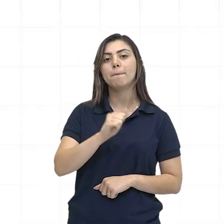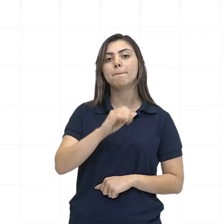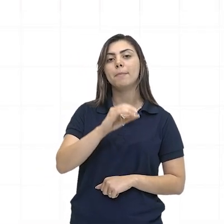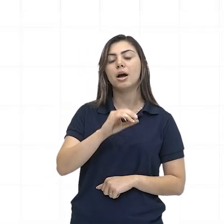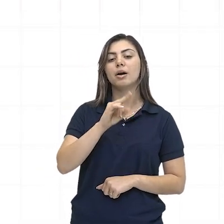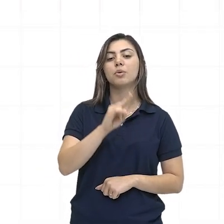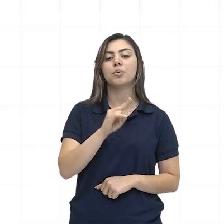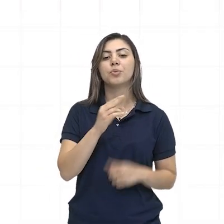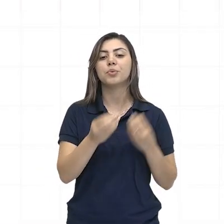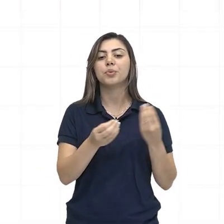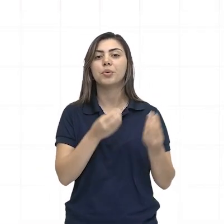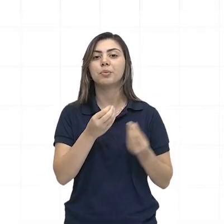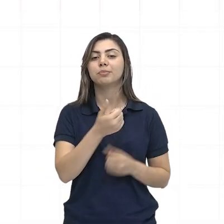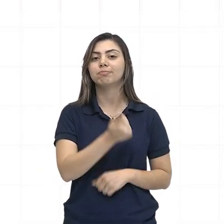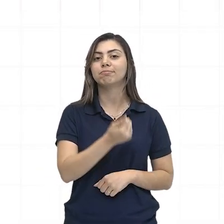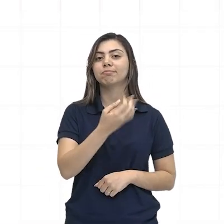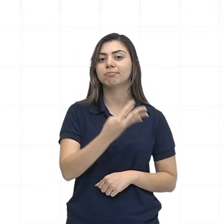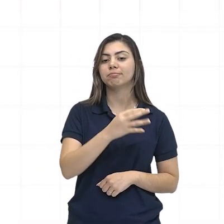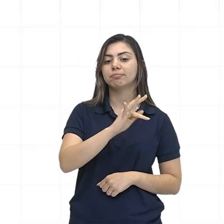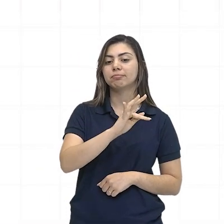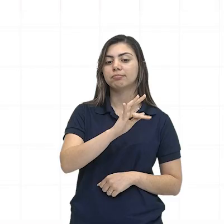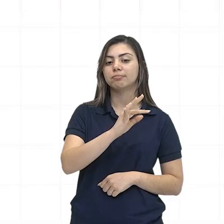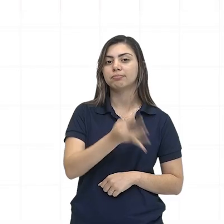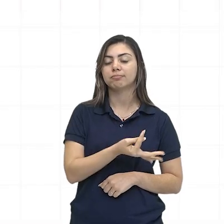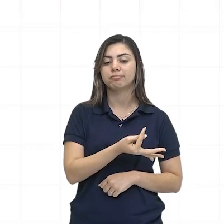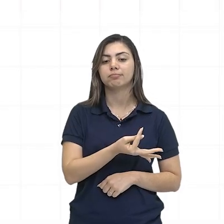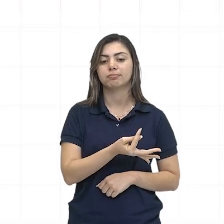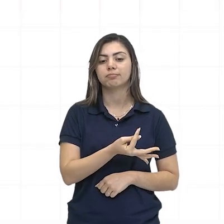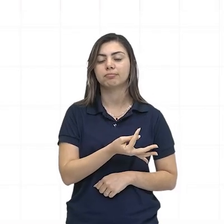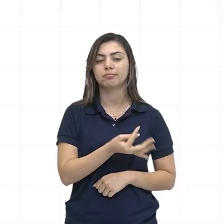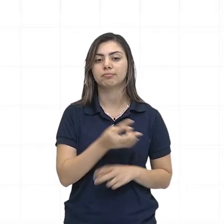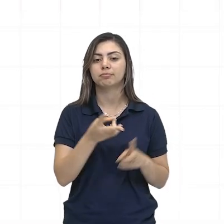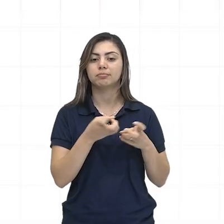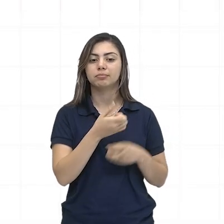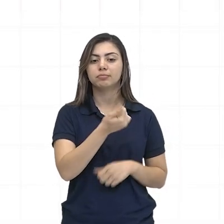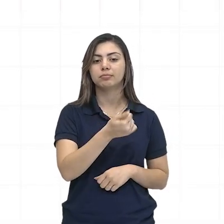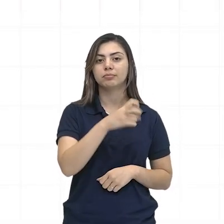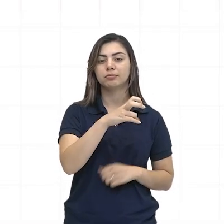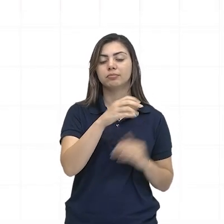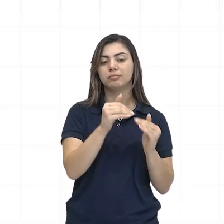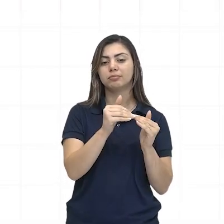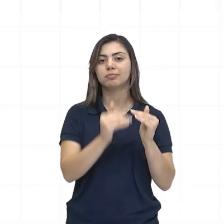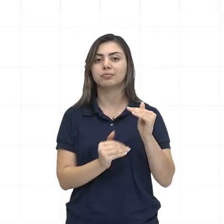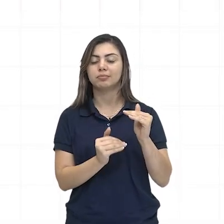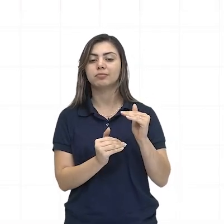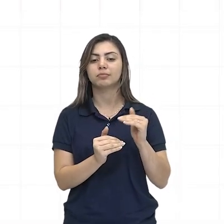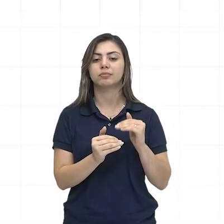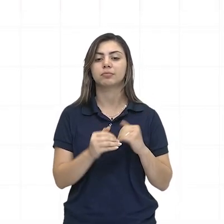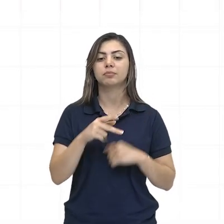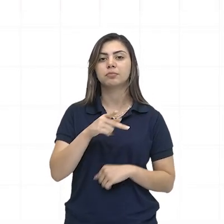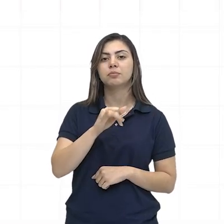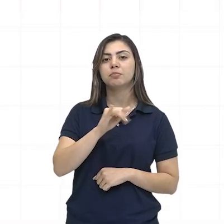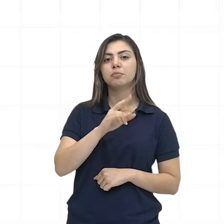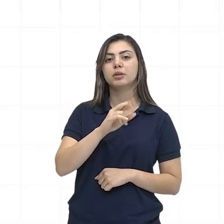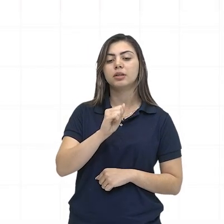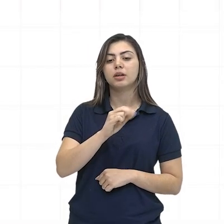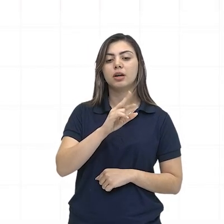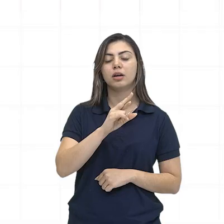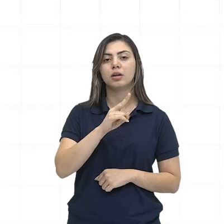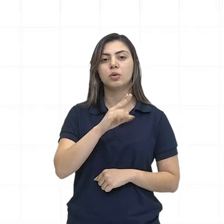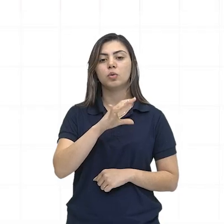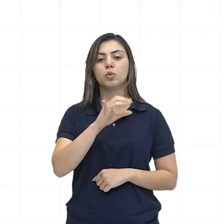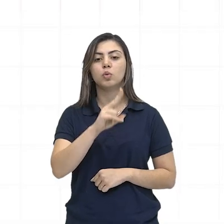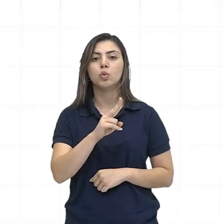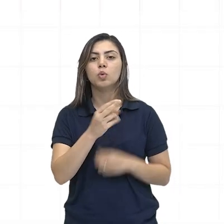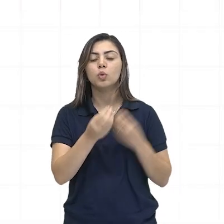pacu, 14 toneladas. Observe que ele está abaixo da linha do jaraqui. O pirarucu, 16